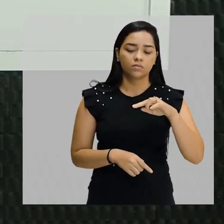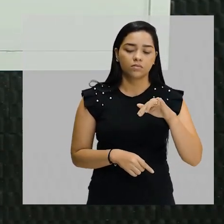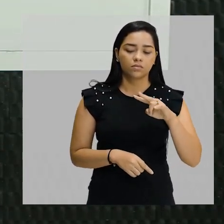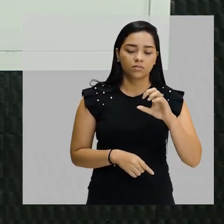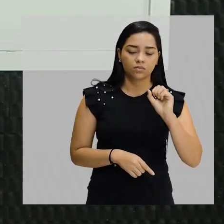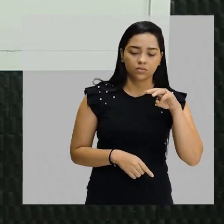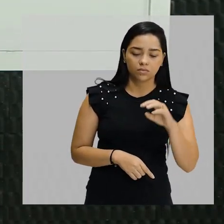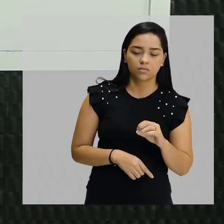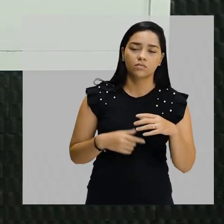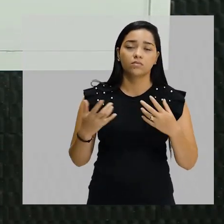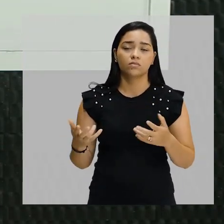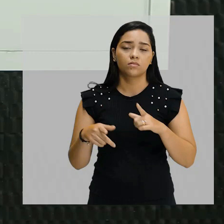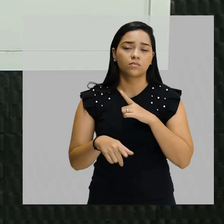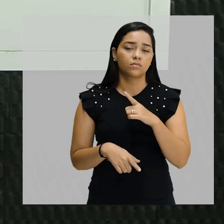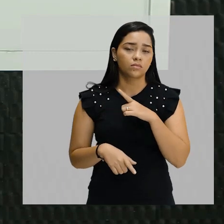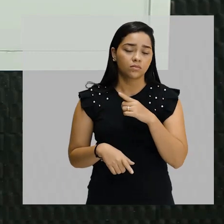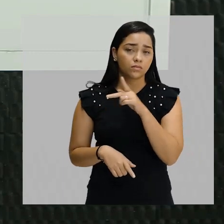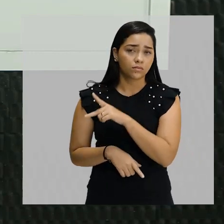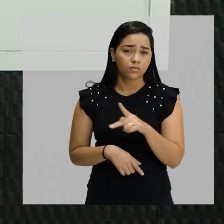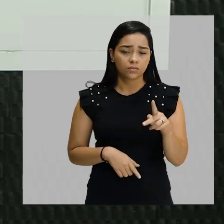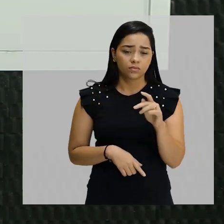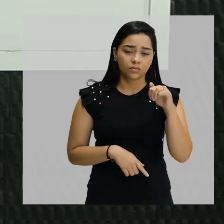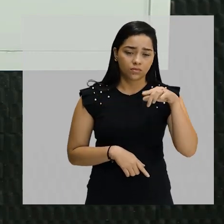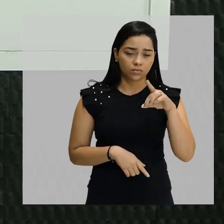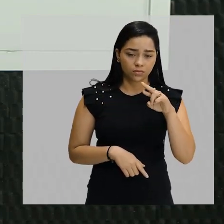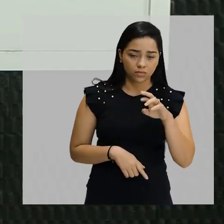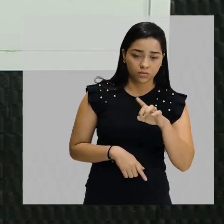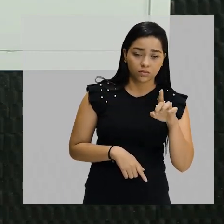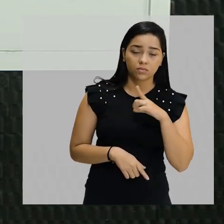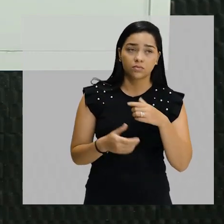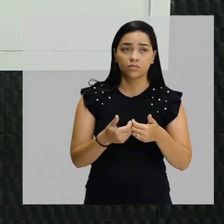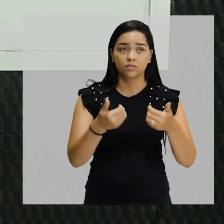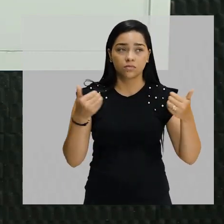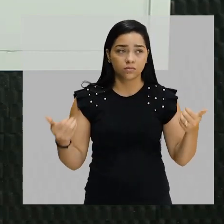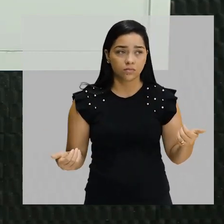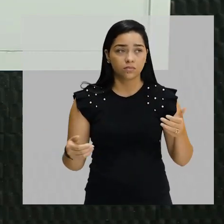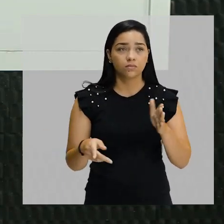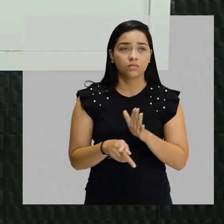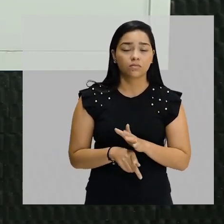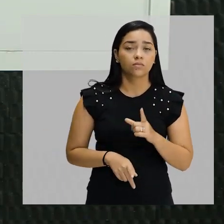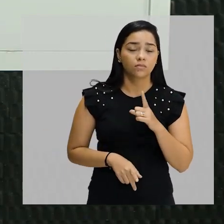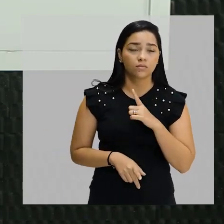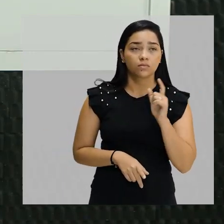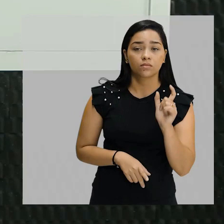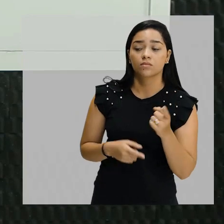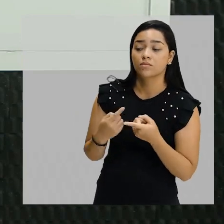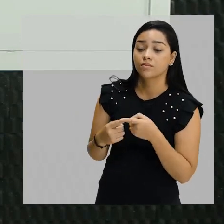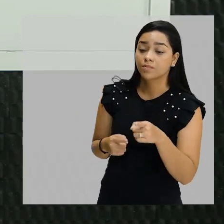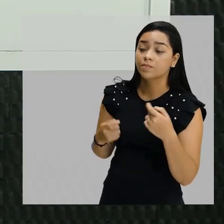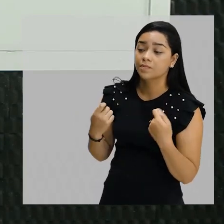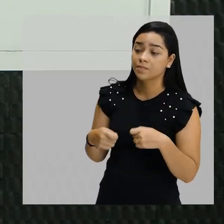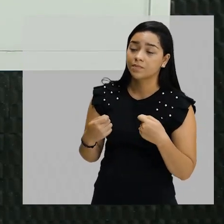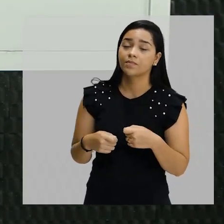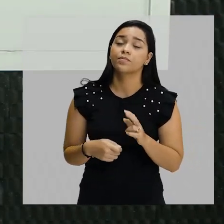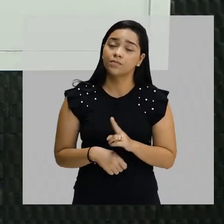só eu sou André aqui fez uma separação está destacando este termo aqui porque você precisa